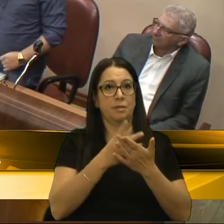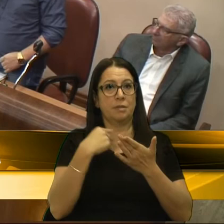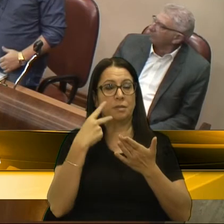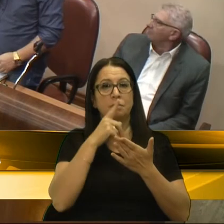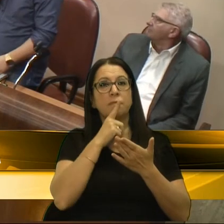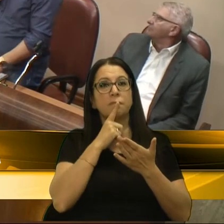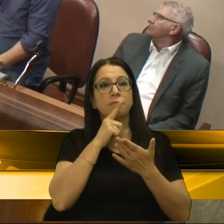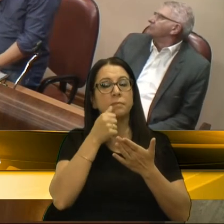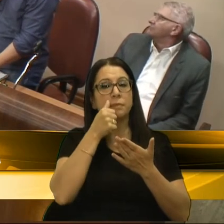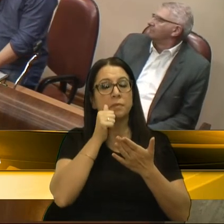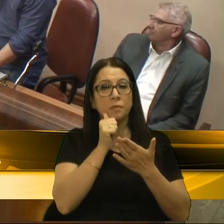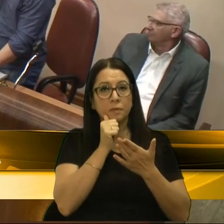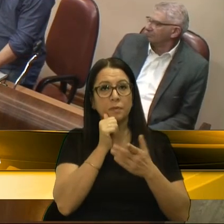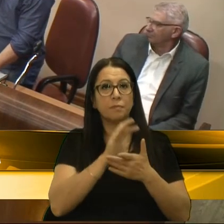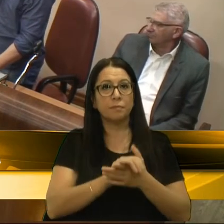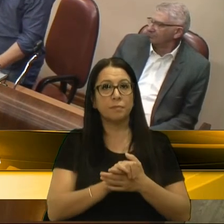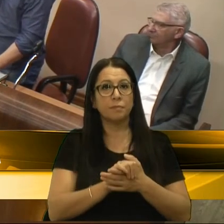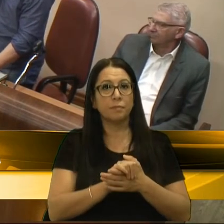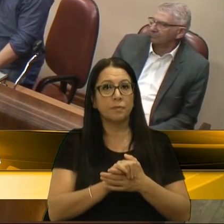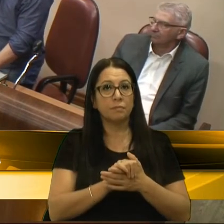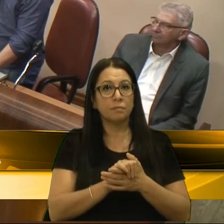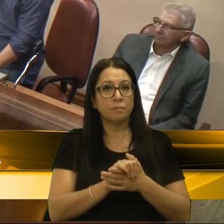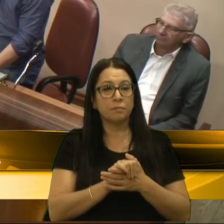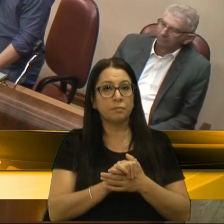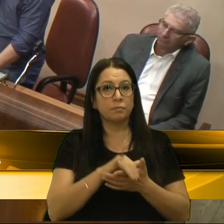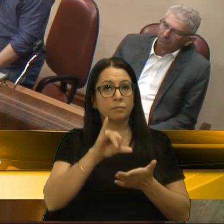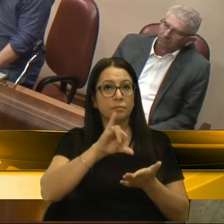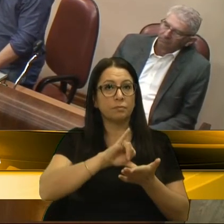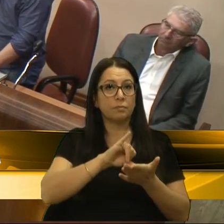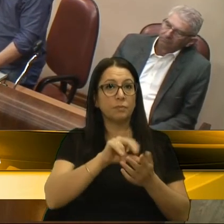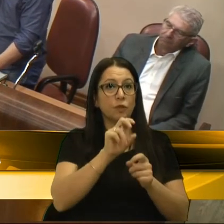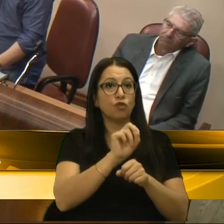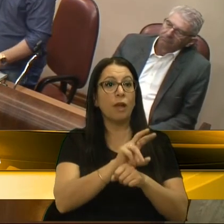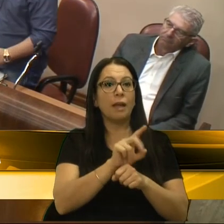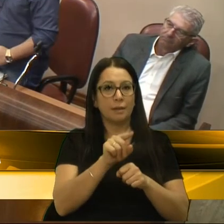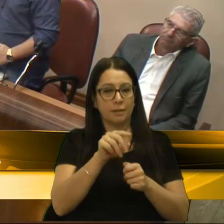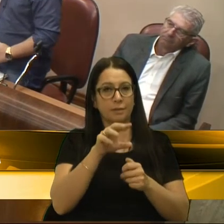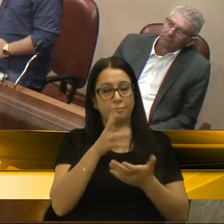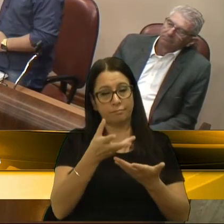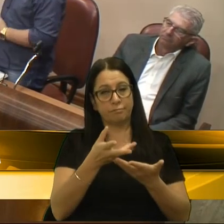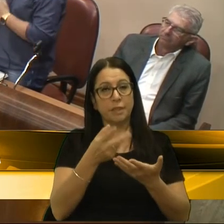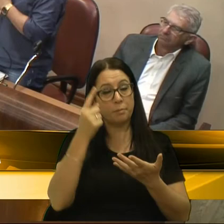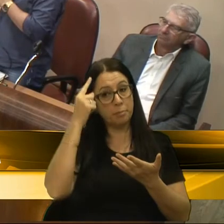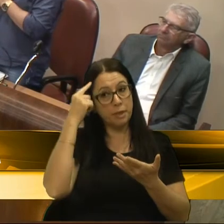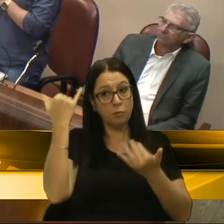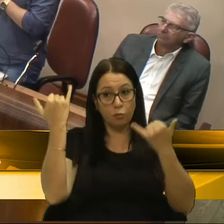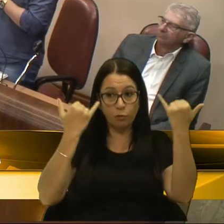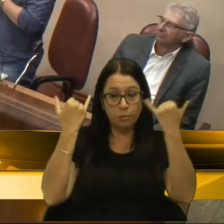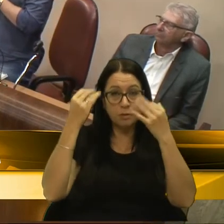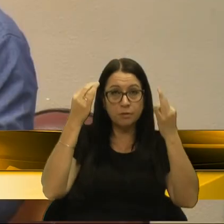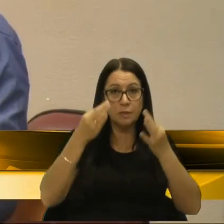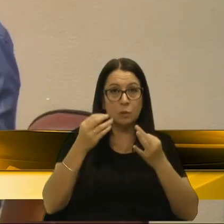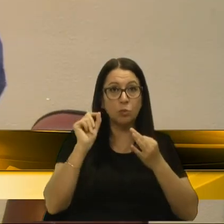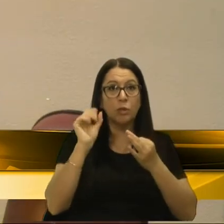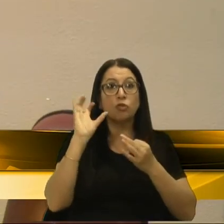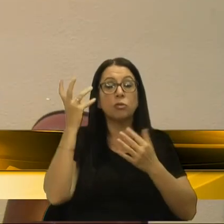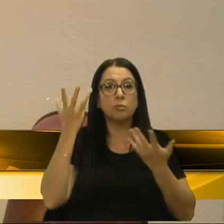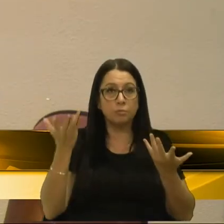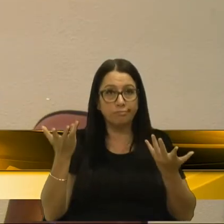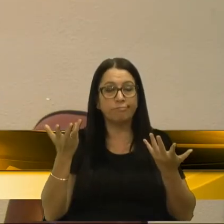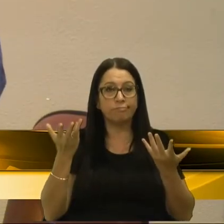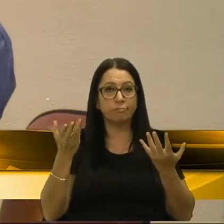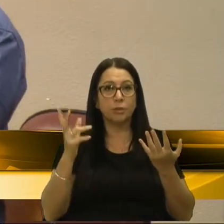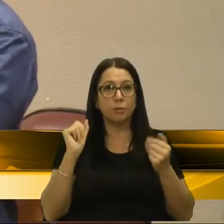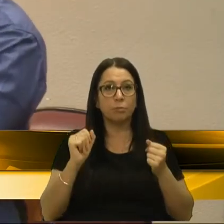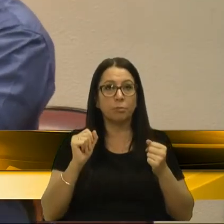vereadora Paula, né, enormes filas lá na central de vagas. Então a gente procurou, né, a informação correta do que tinha acontecido, porque a gente